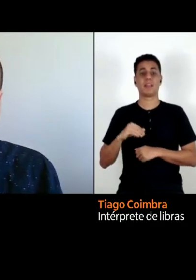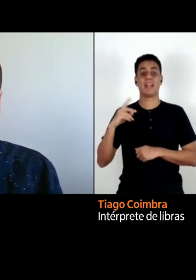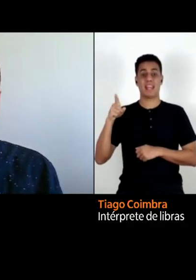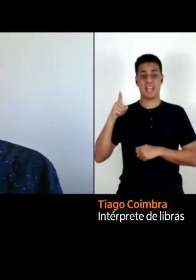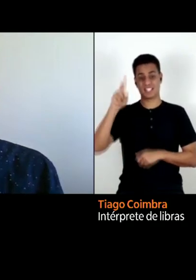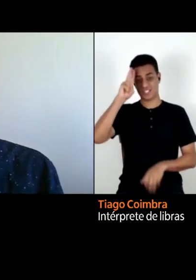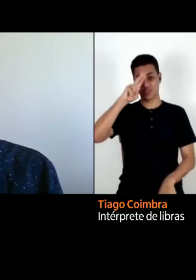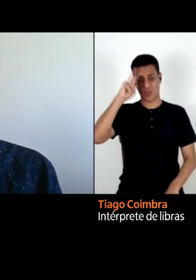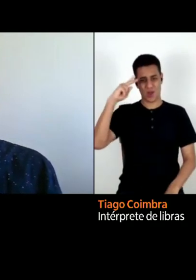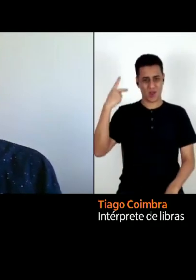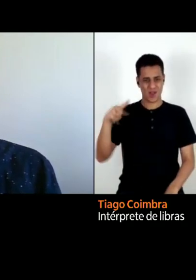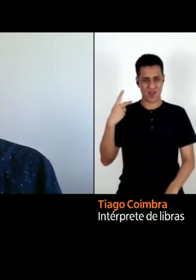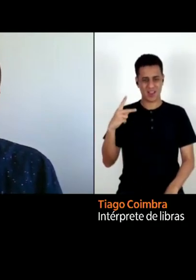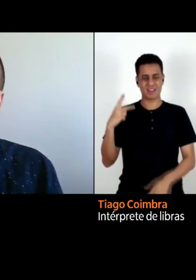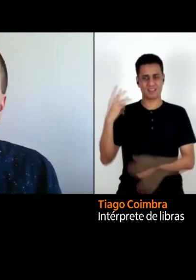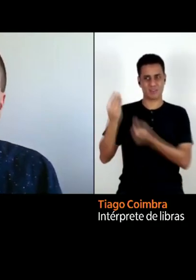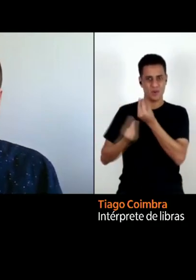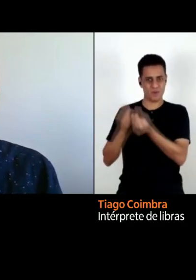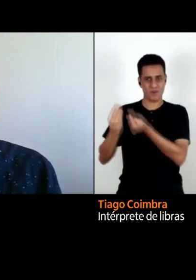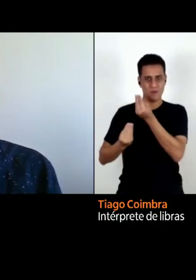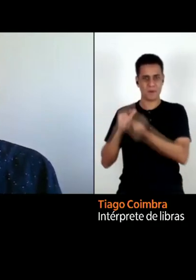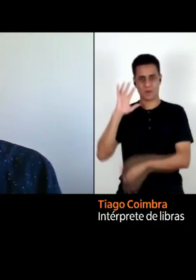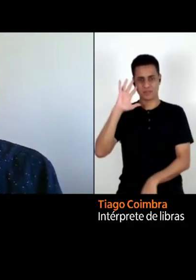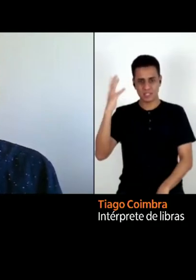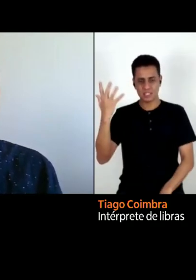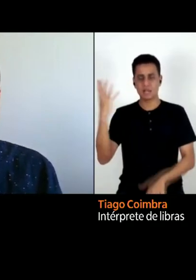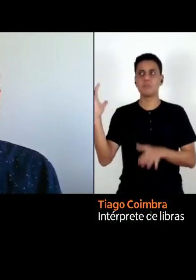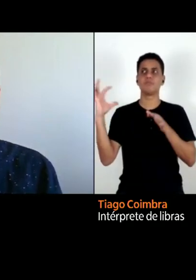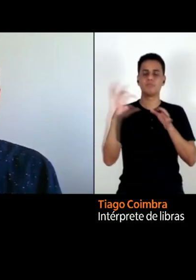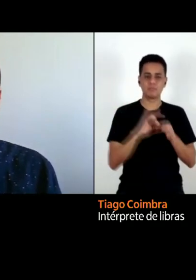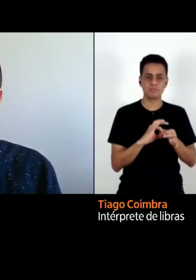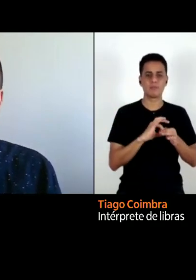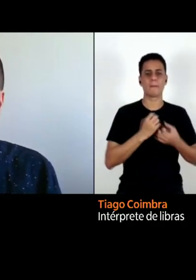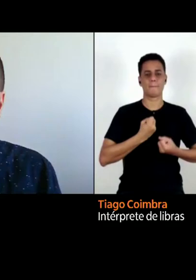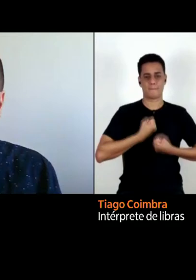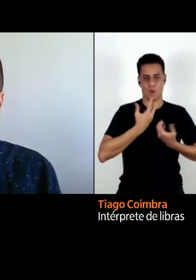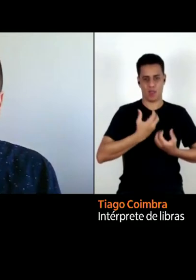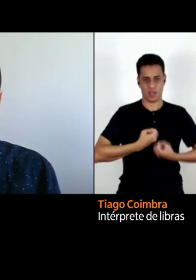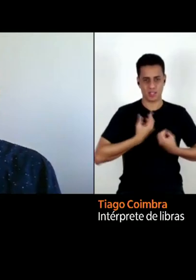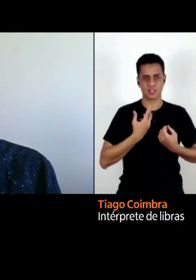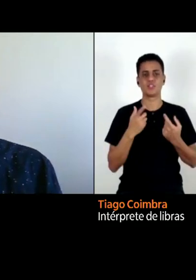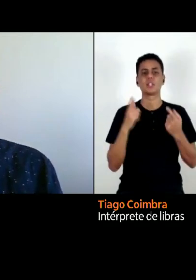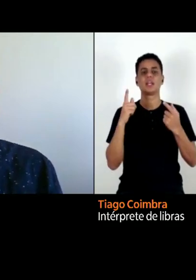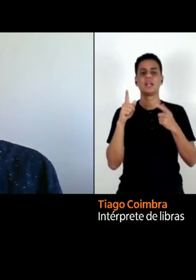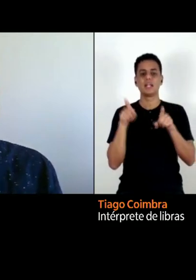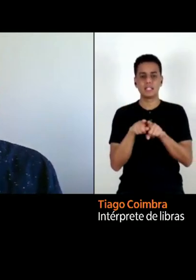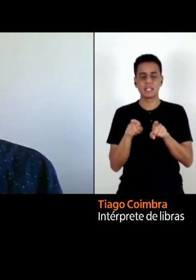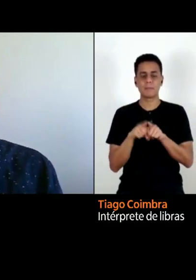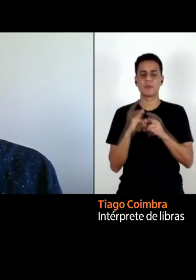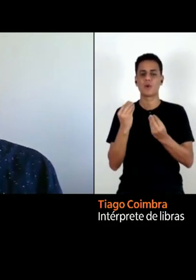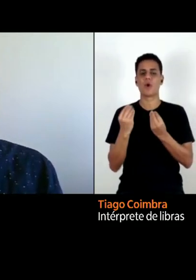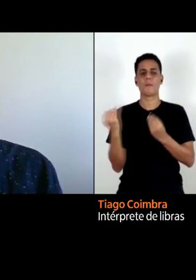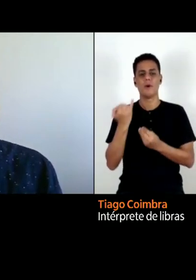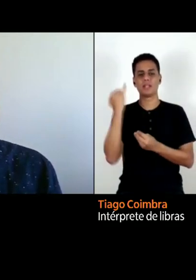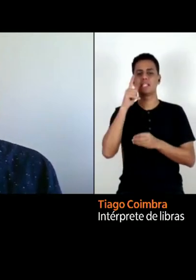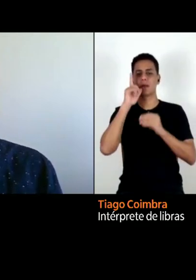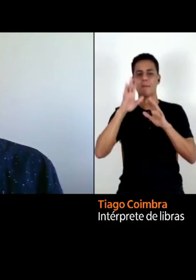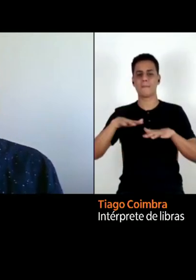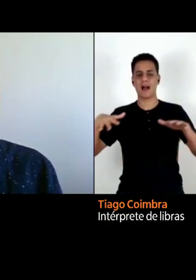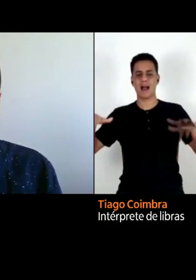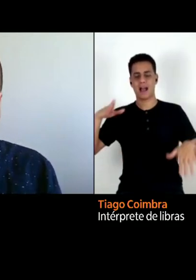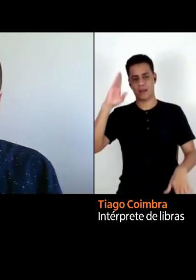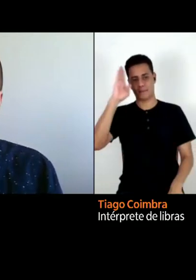à ressonância poética e à potência alegórica do mar no cinema brasileiro, e da onda do